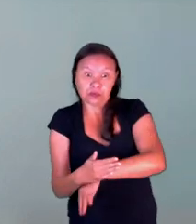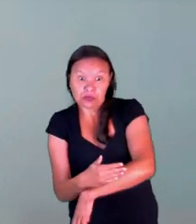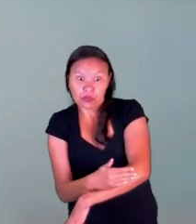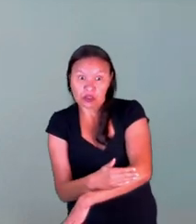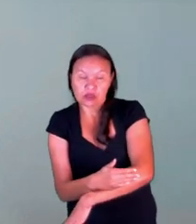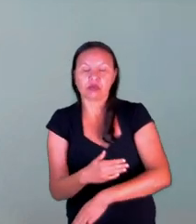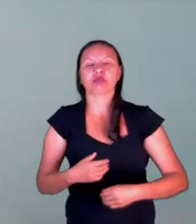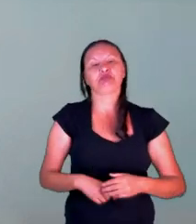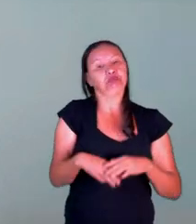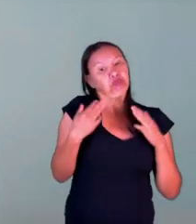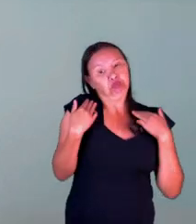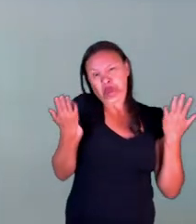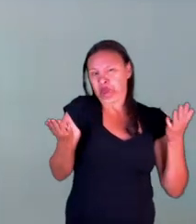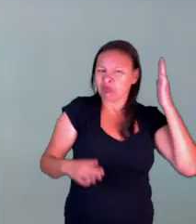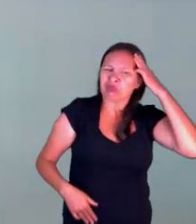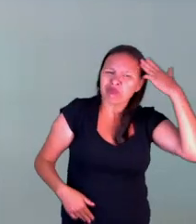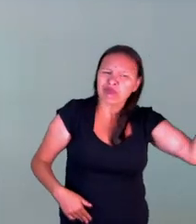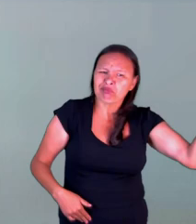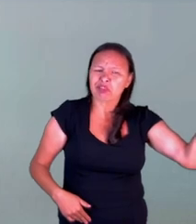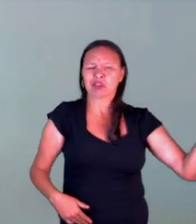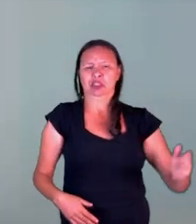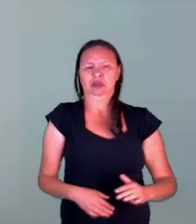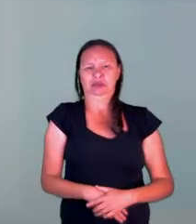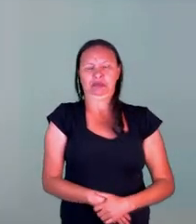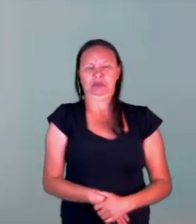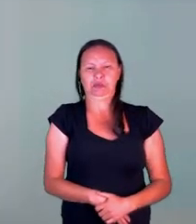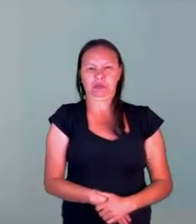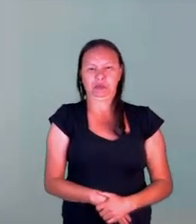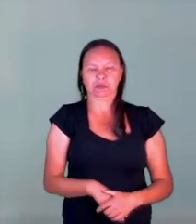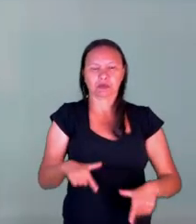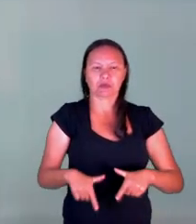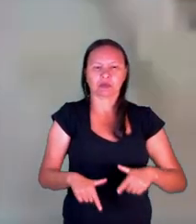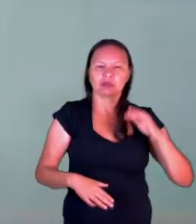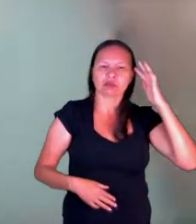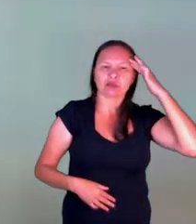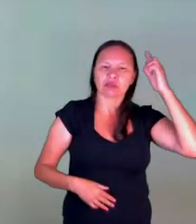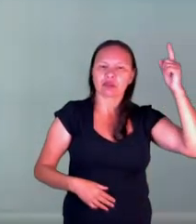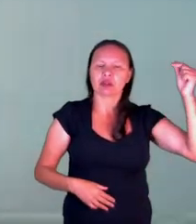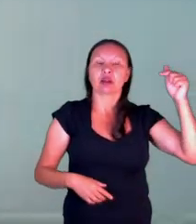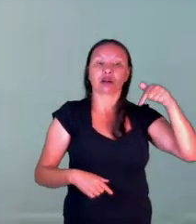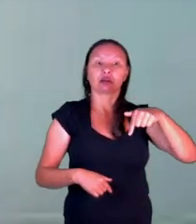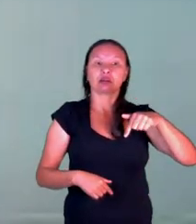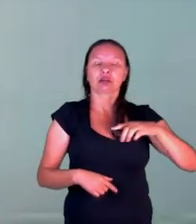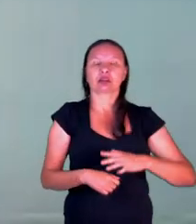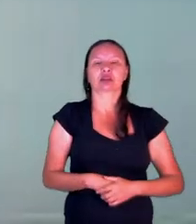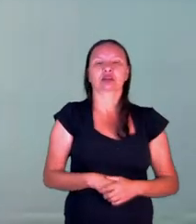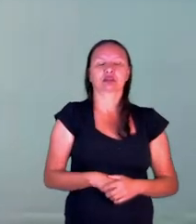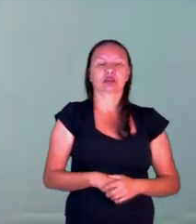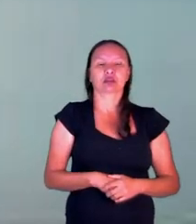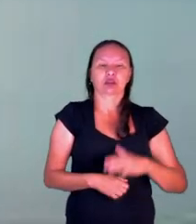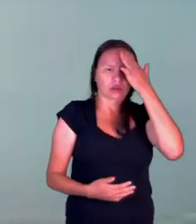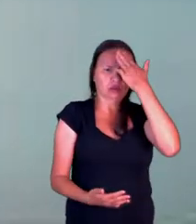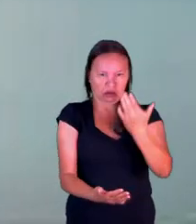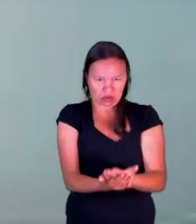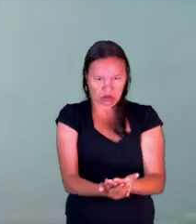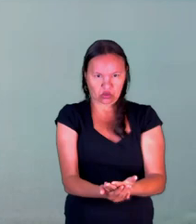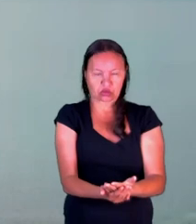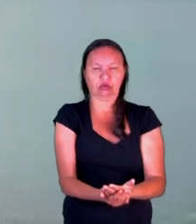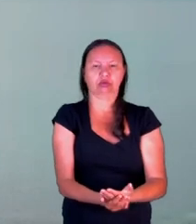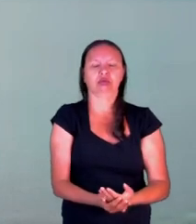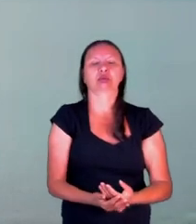administr não sei né tô tô chutando assim fazendo uma tempestade de ideia aqui mas eu acredito que tem sim muitos